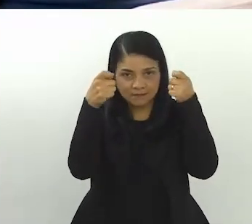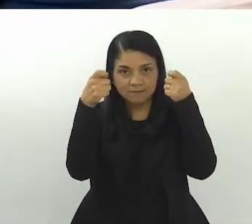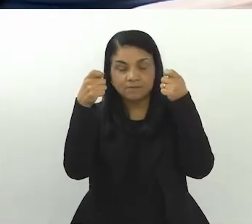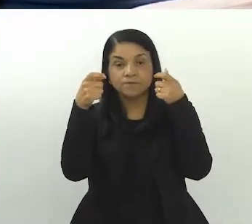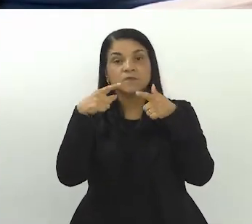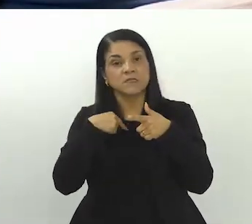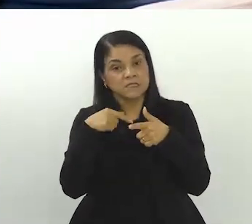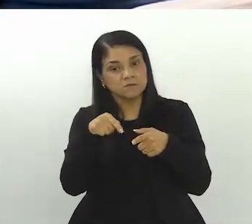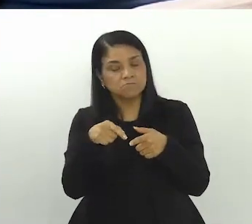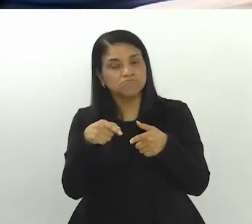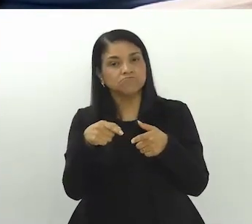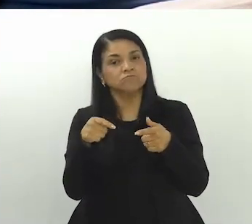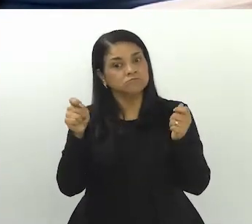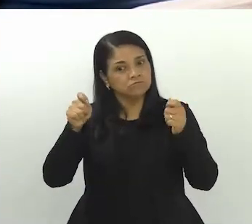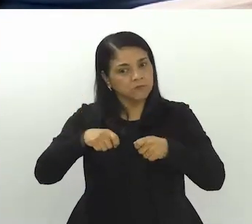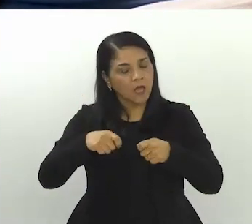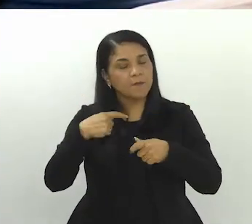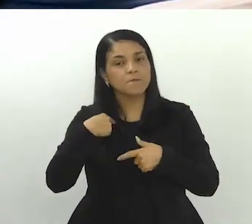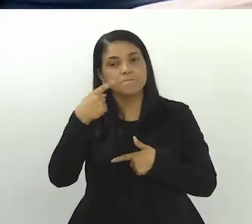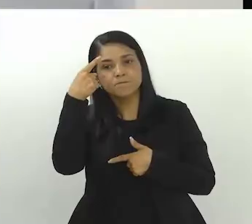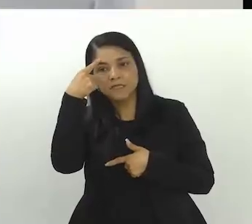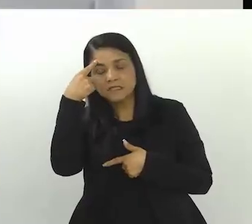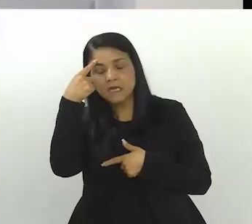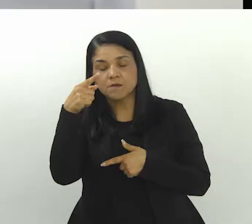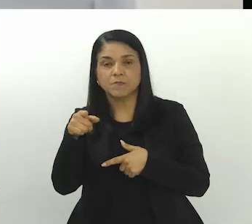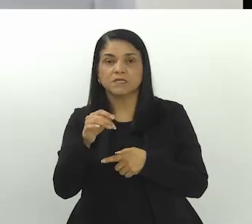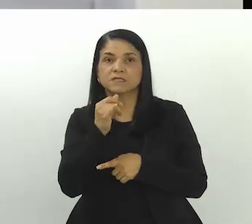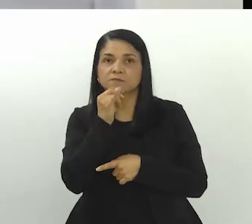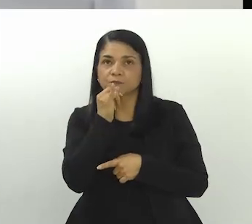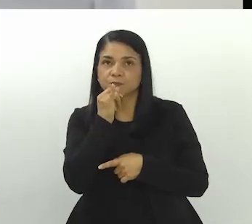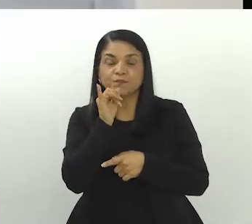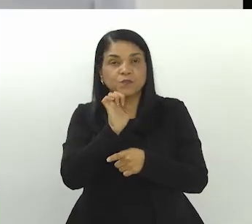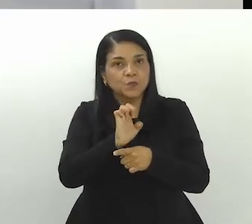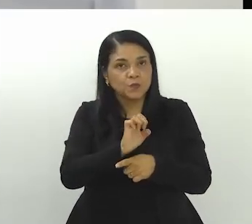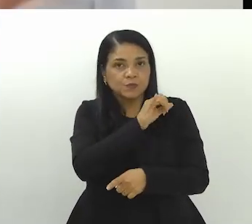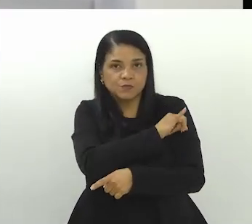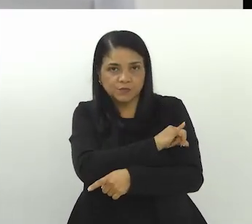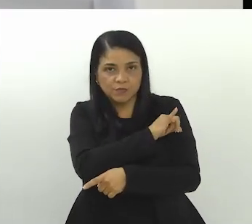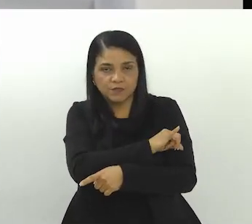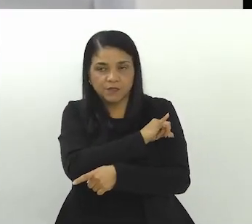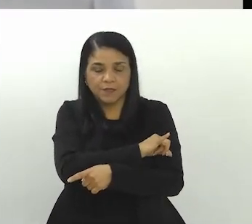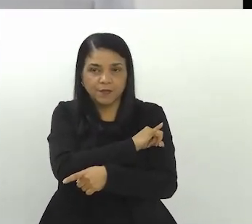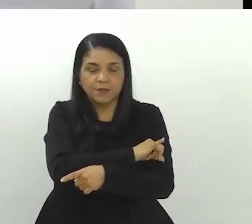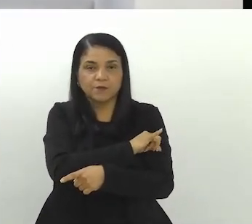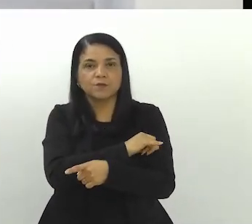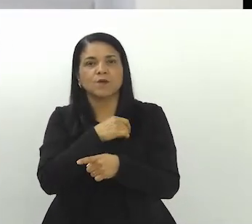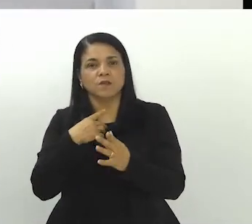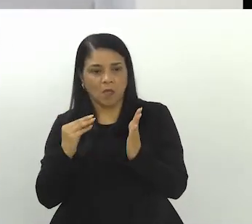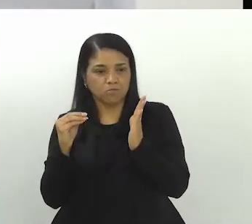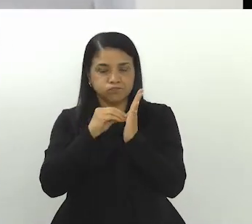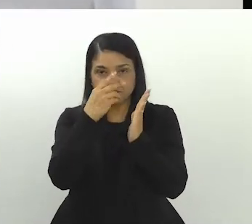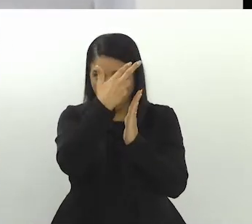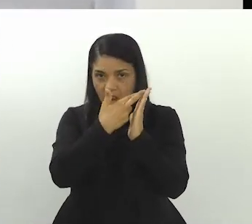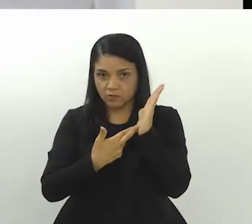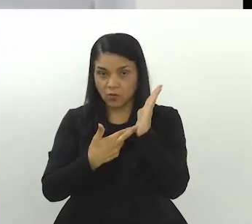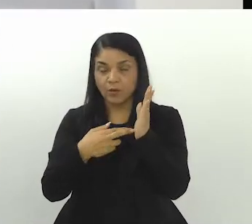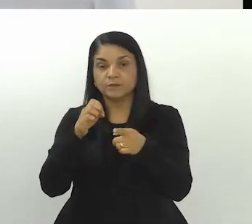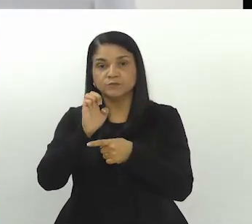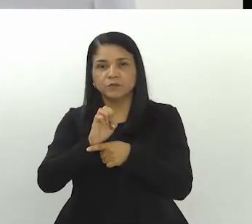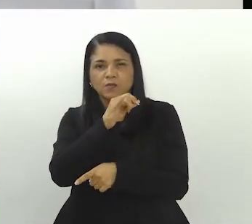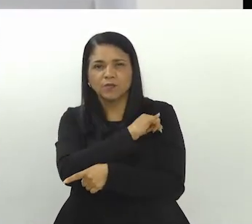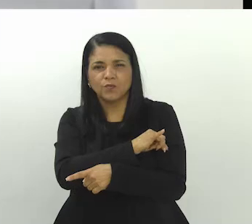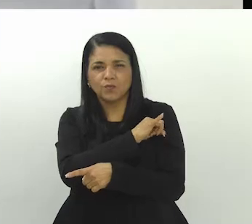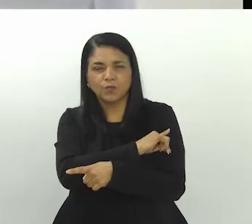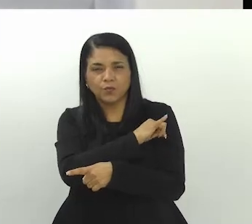né? Isso talvez sirva para a gente problematizar algumas coisas, né? O Rio de Janeiro ele vem aí, inclusive acho que está no